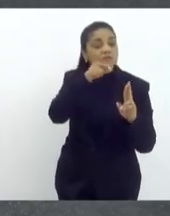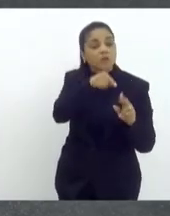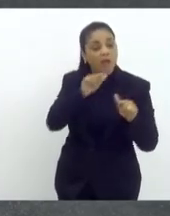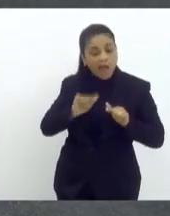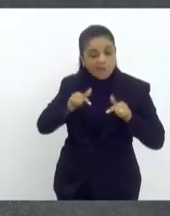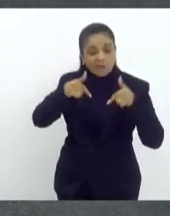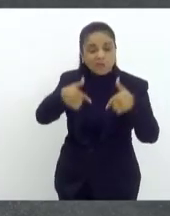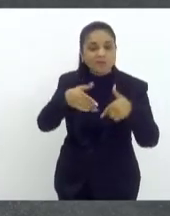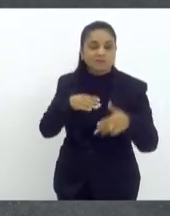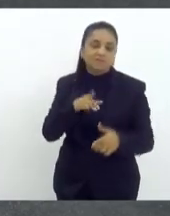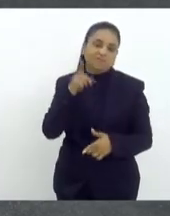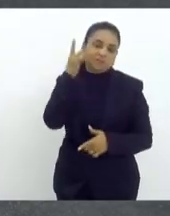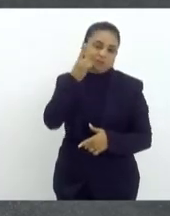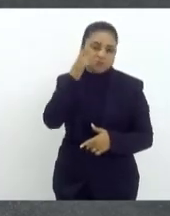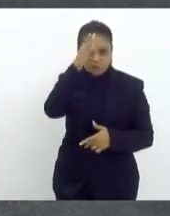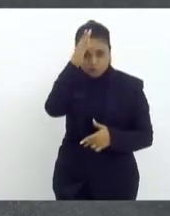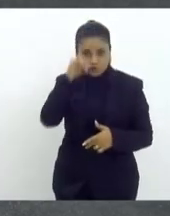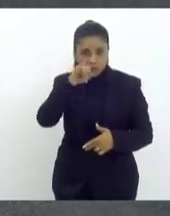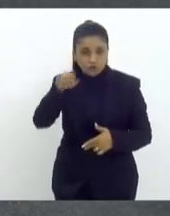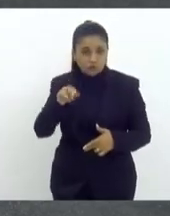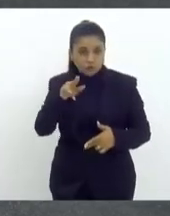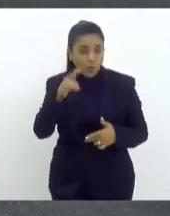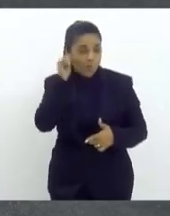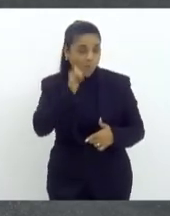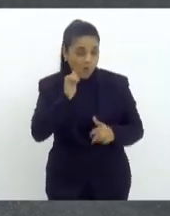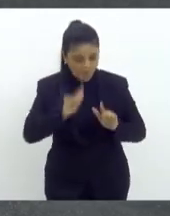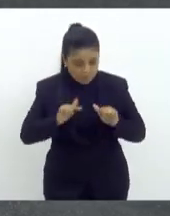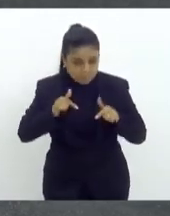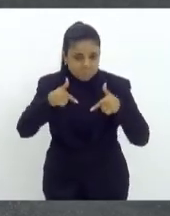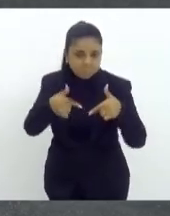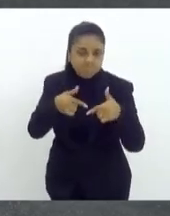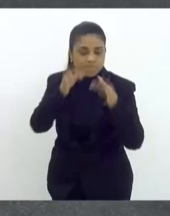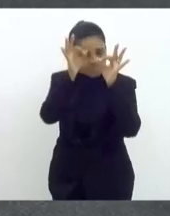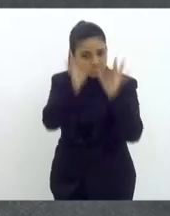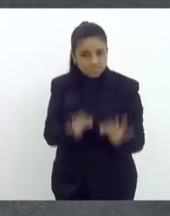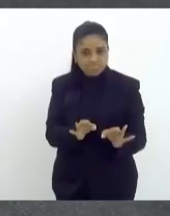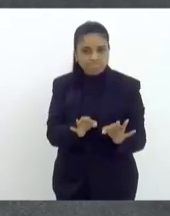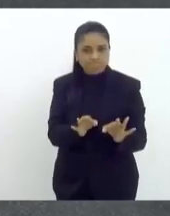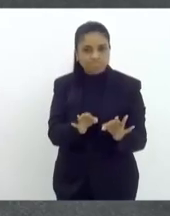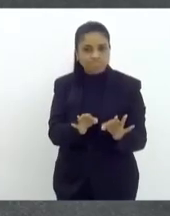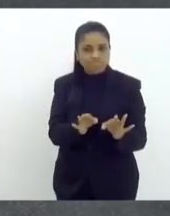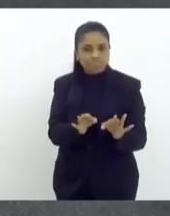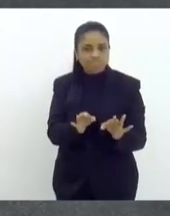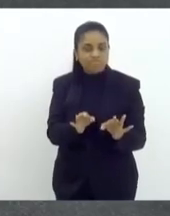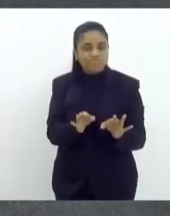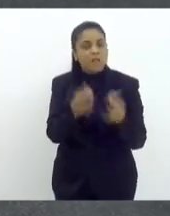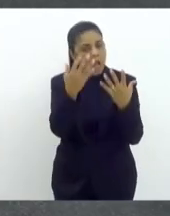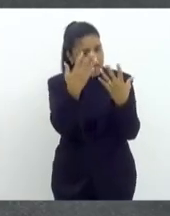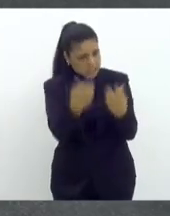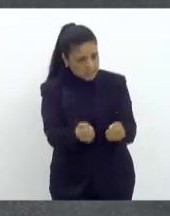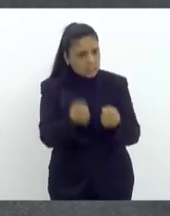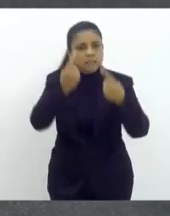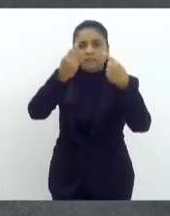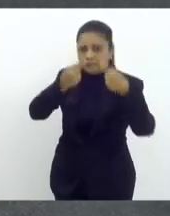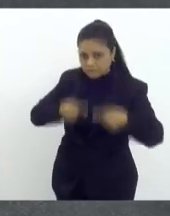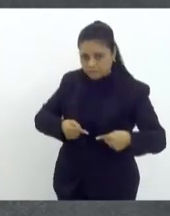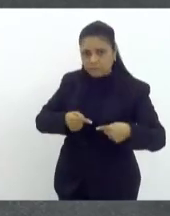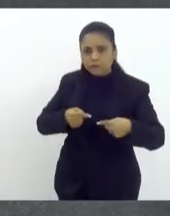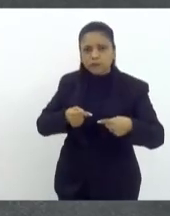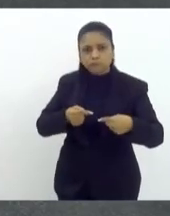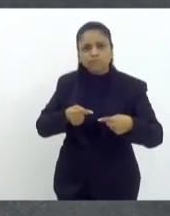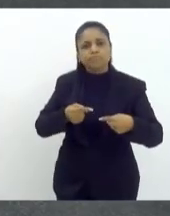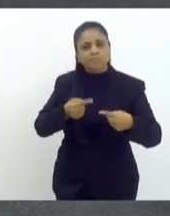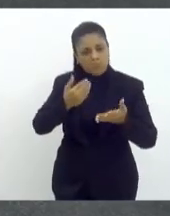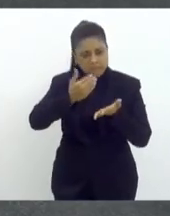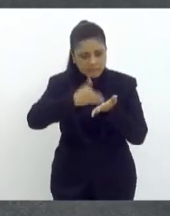da deputada tia Ju uma mulher de fibra uma mulher coerente uma mulher que aceita sim desafio pega uma